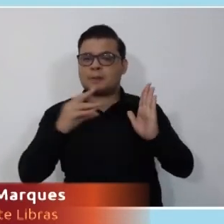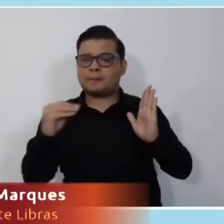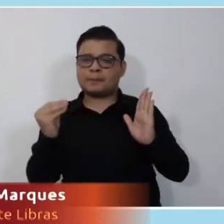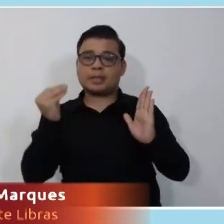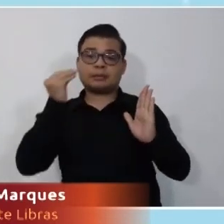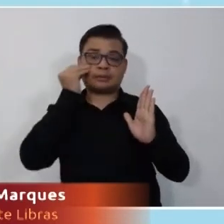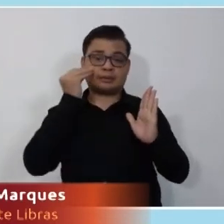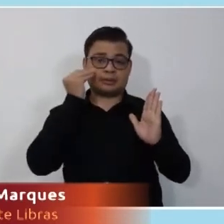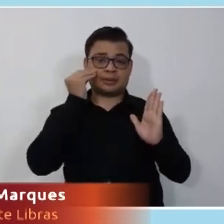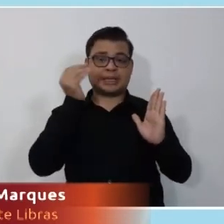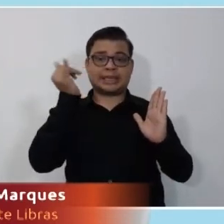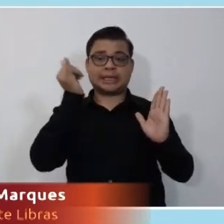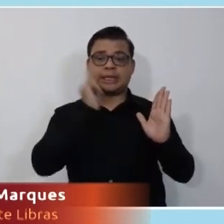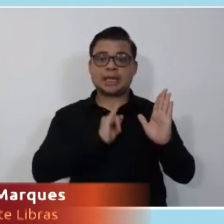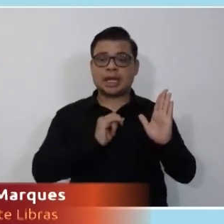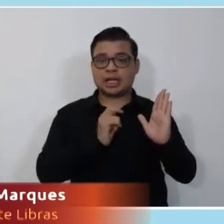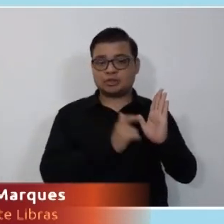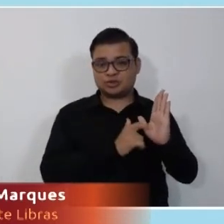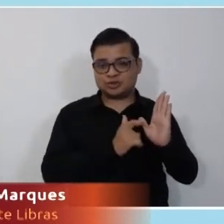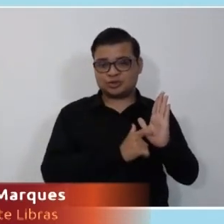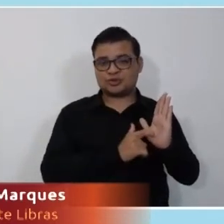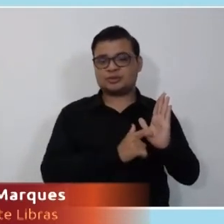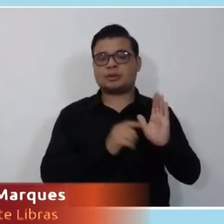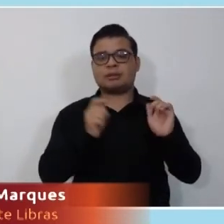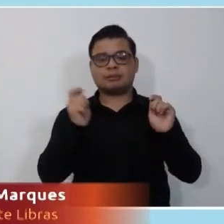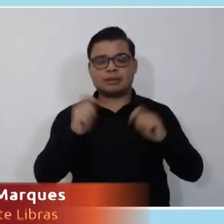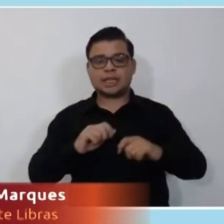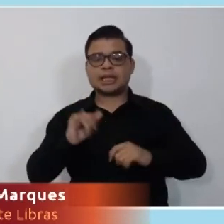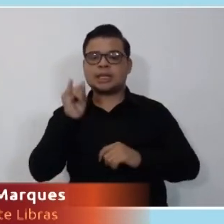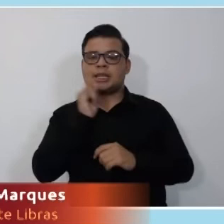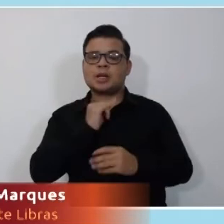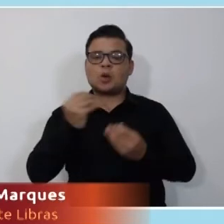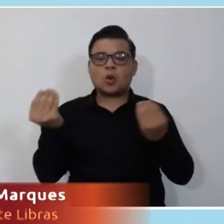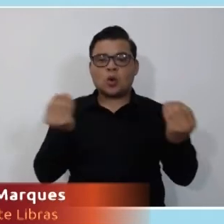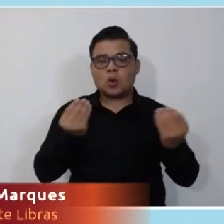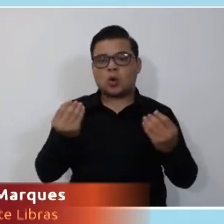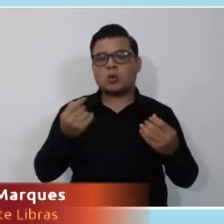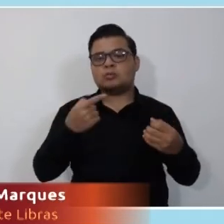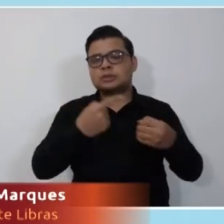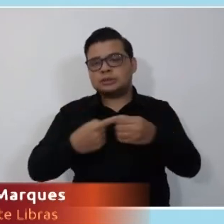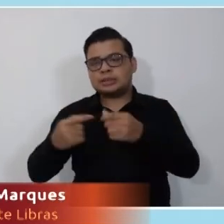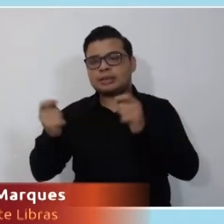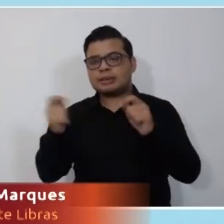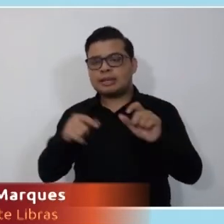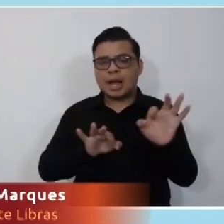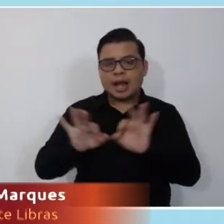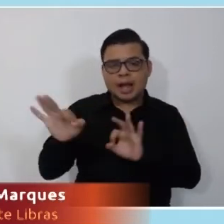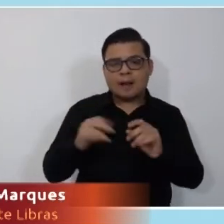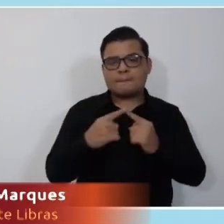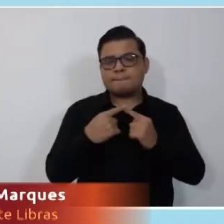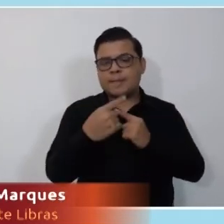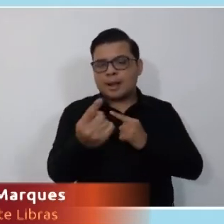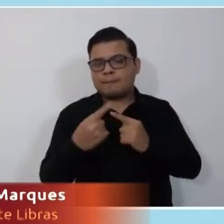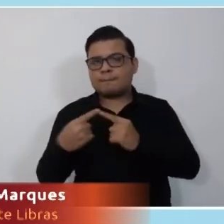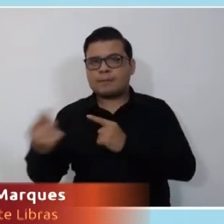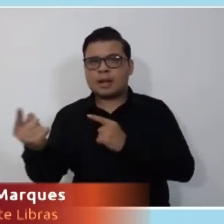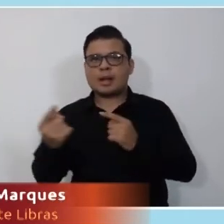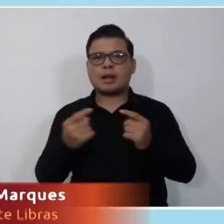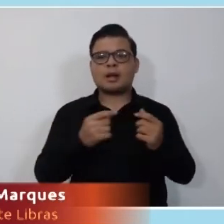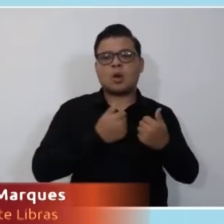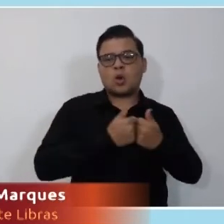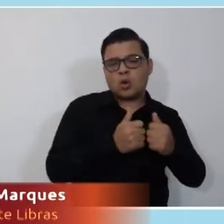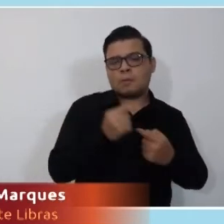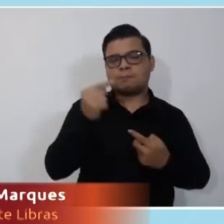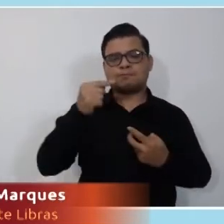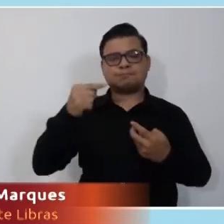diagnosticar a mobilidade da cidade, né, e poder fazer simulações de cenários futuros, procurando as soluções que nos deem